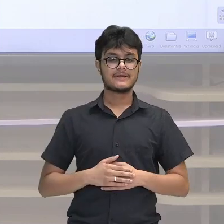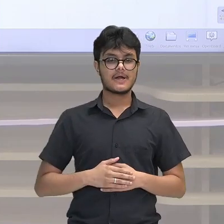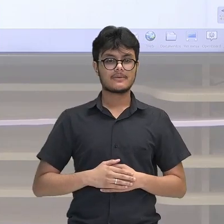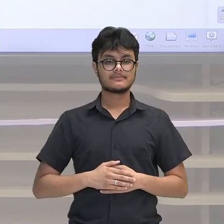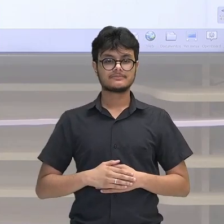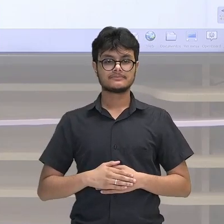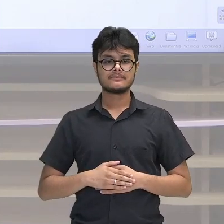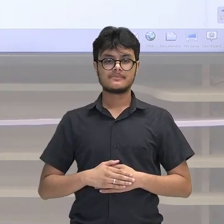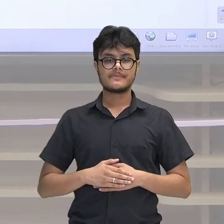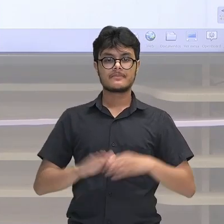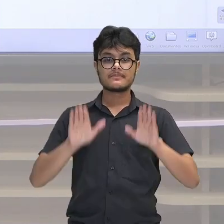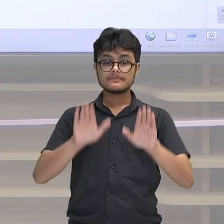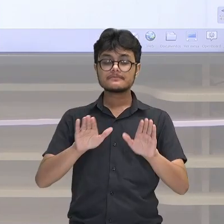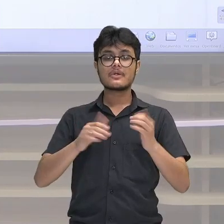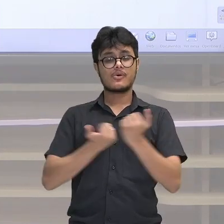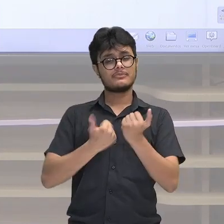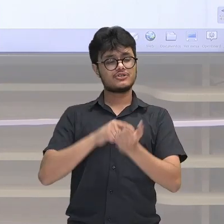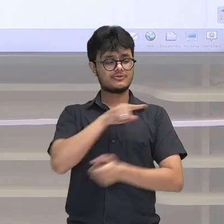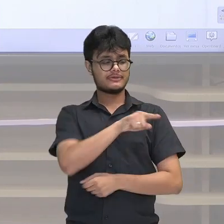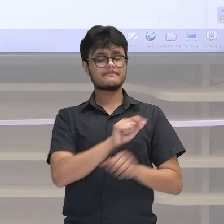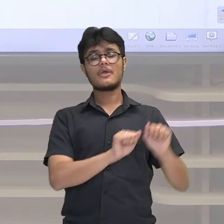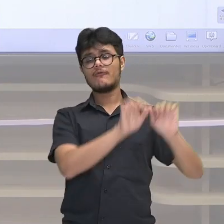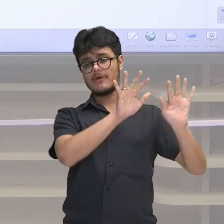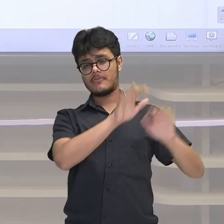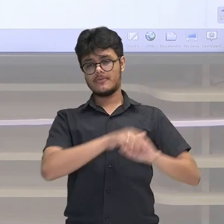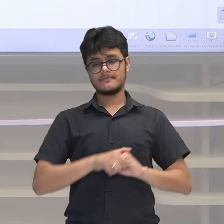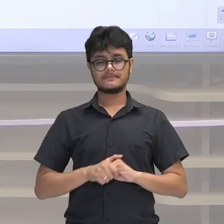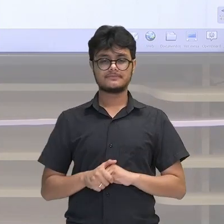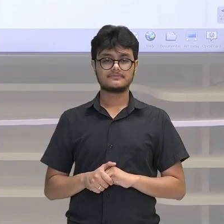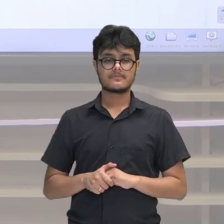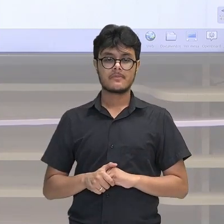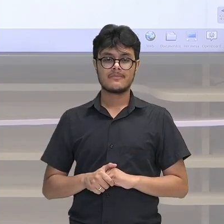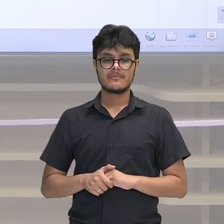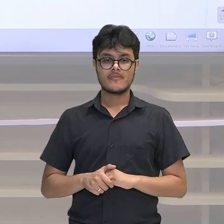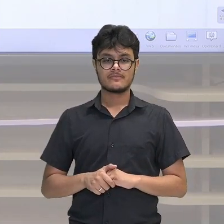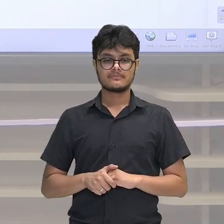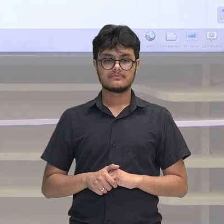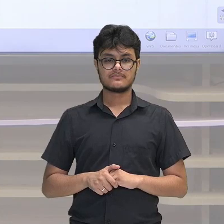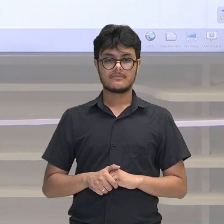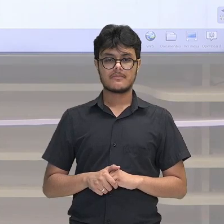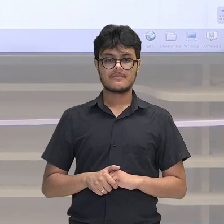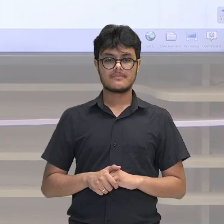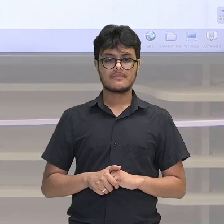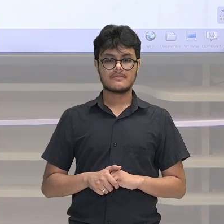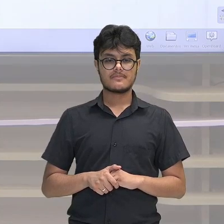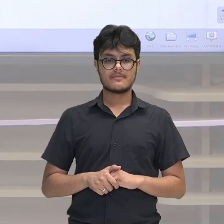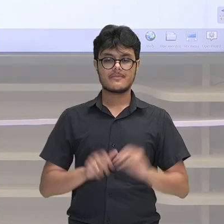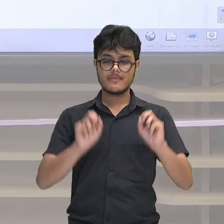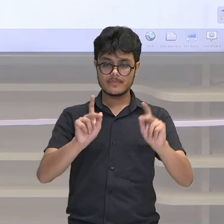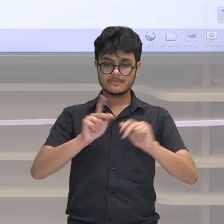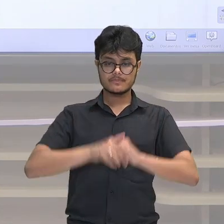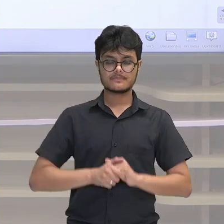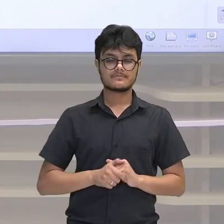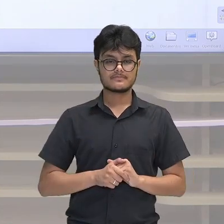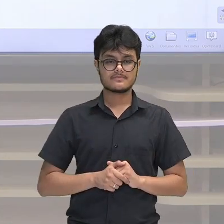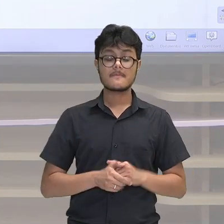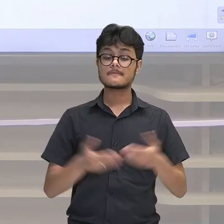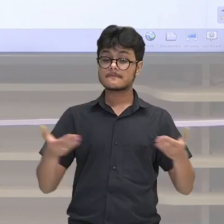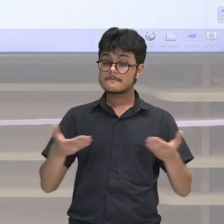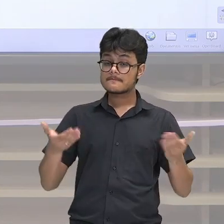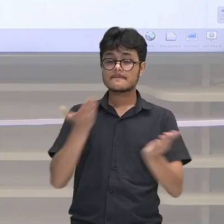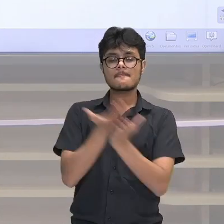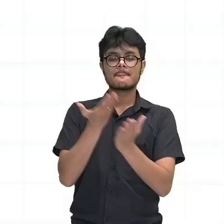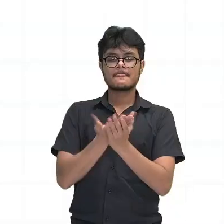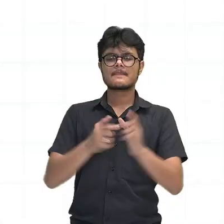compactada, ele substituiu essas grandes máquinas a vapor, certo? E agora a gente vai